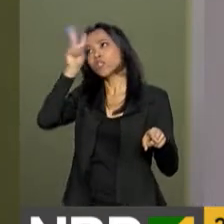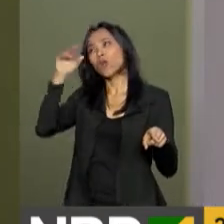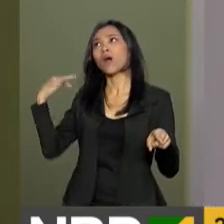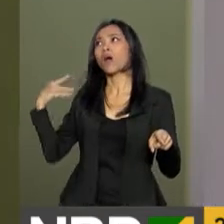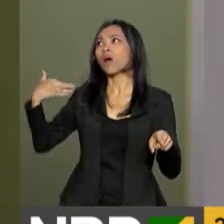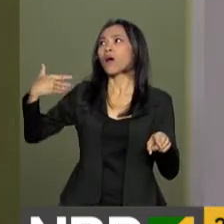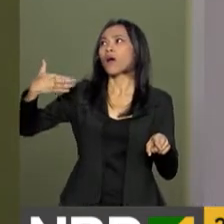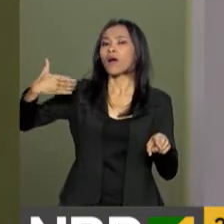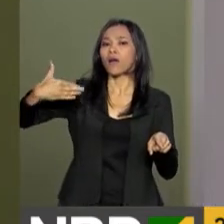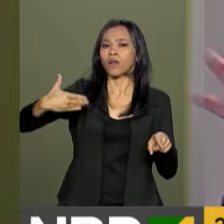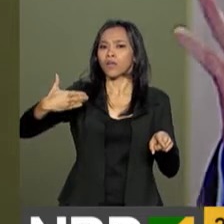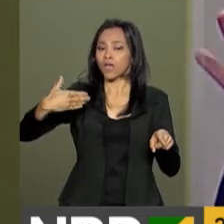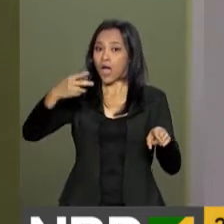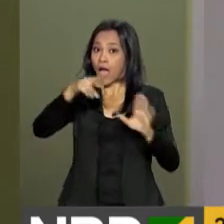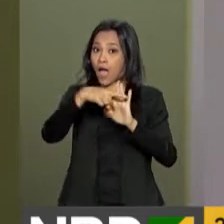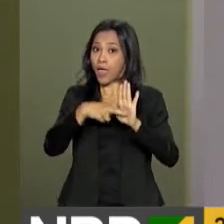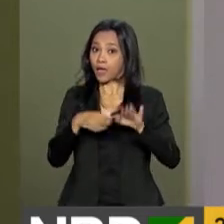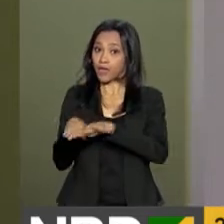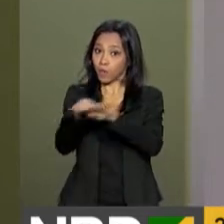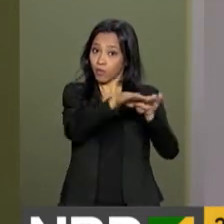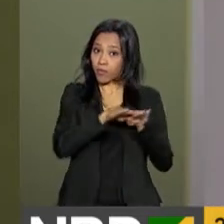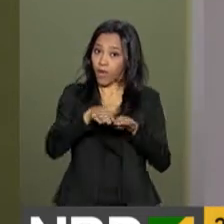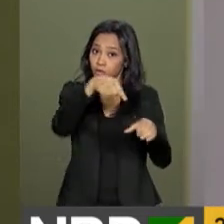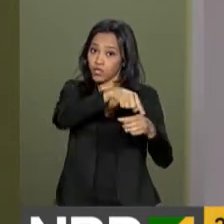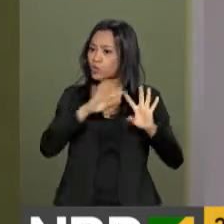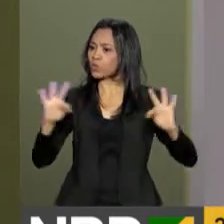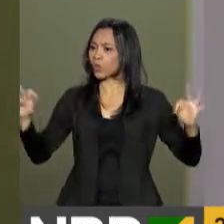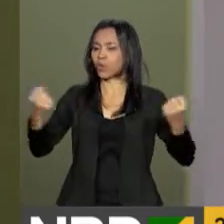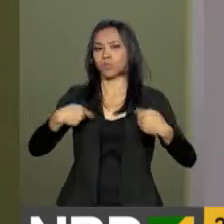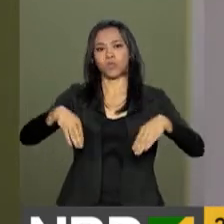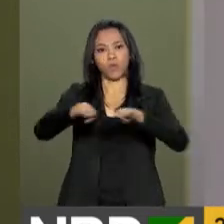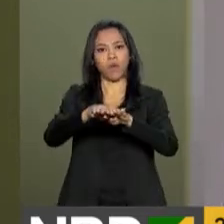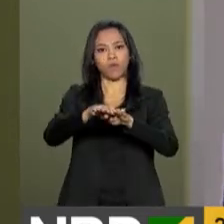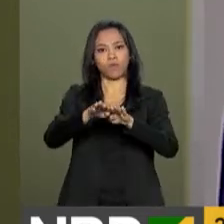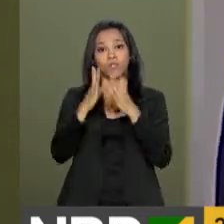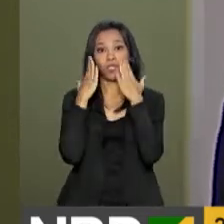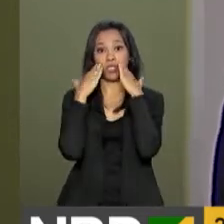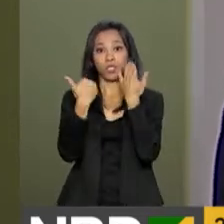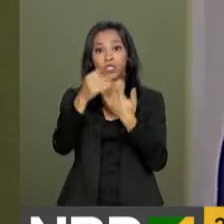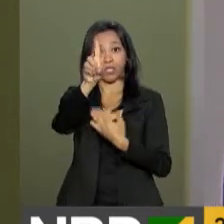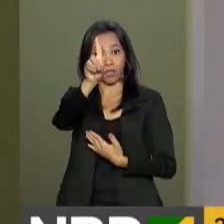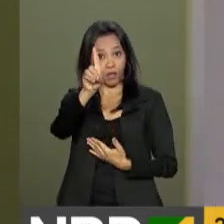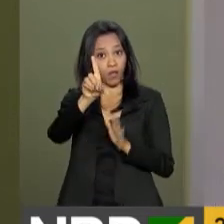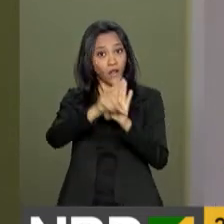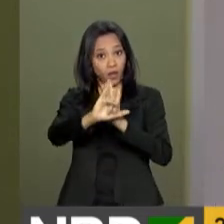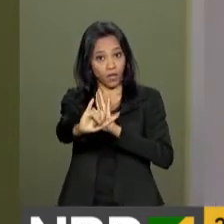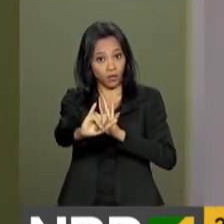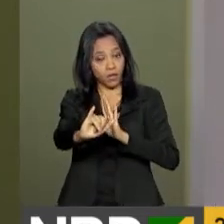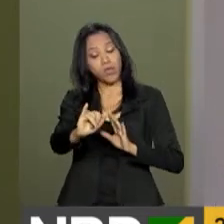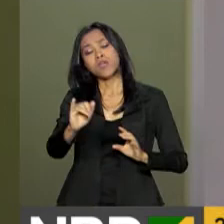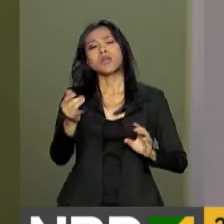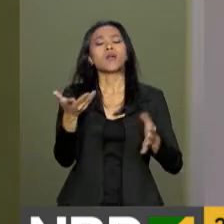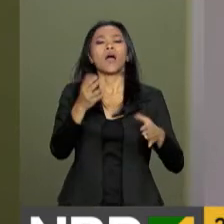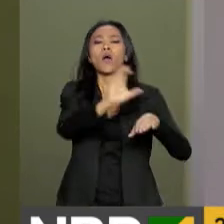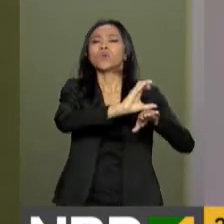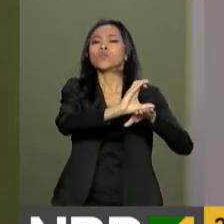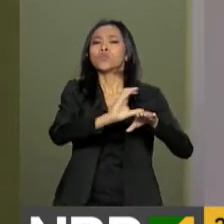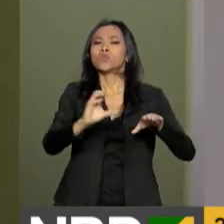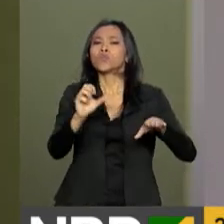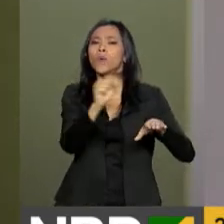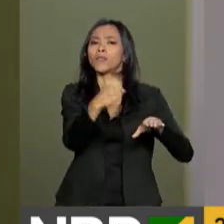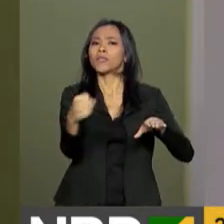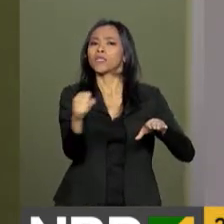na regra que dizia todos são iguais perante a lei pois bem quando chegamos na constituinte de 88 nós botamos